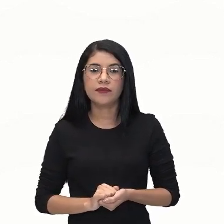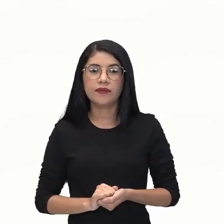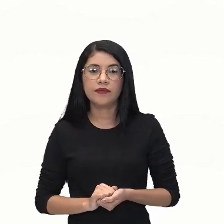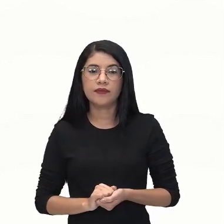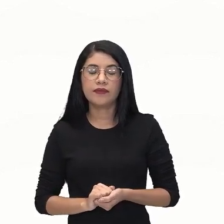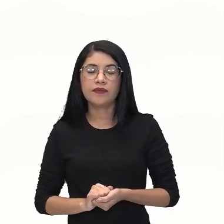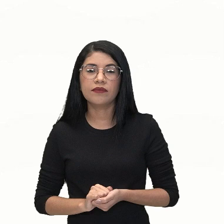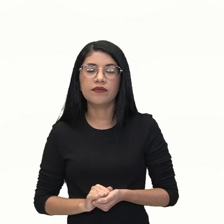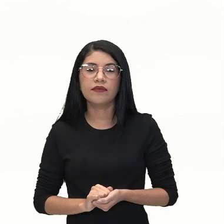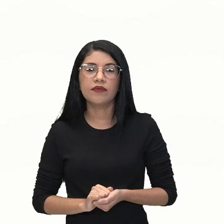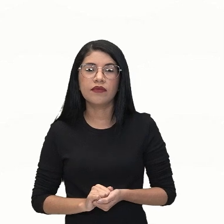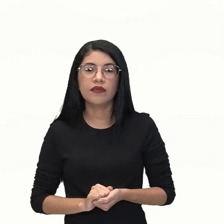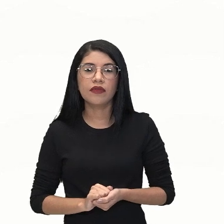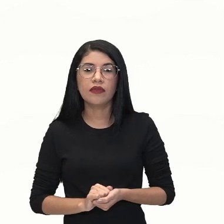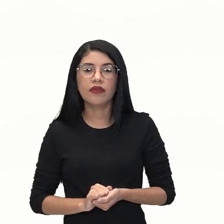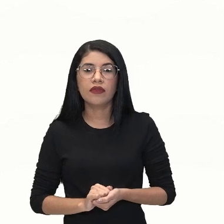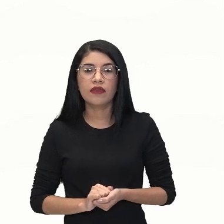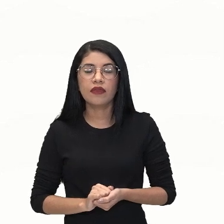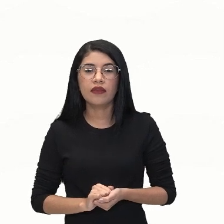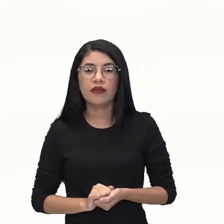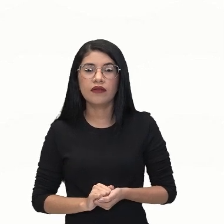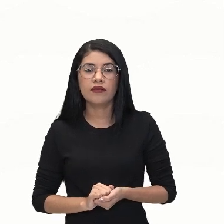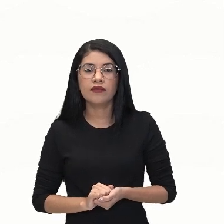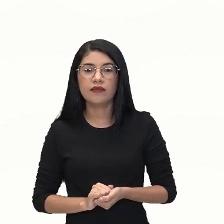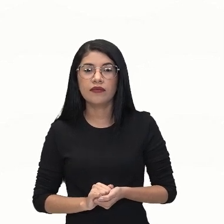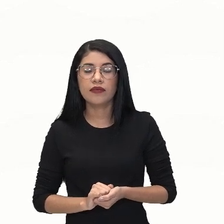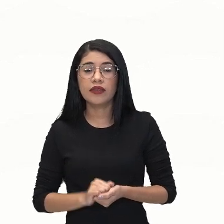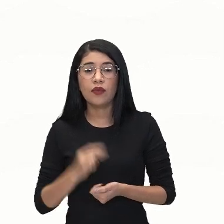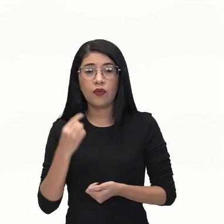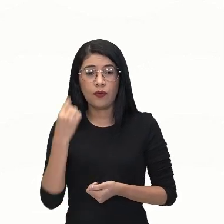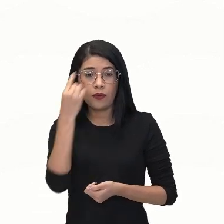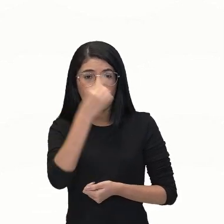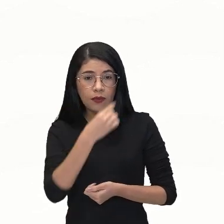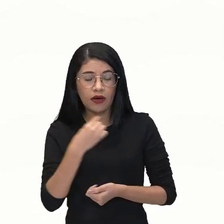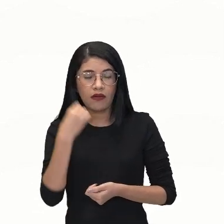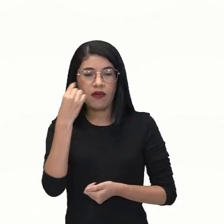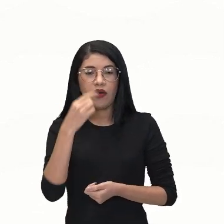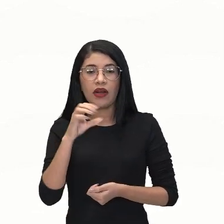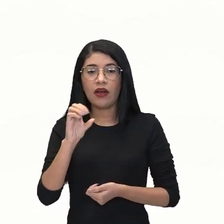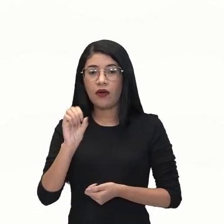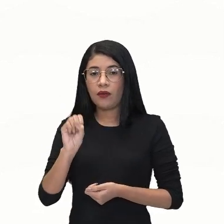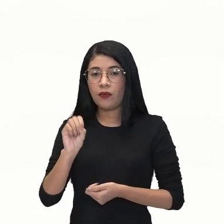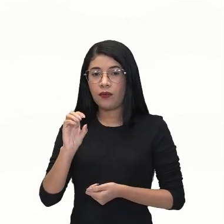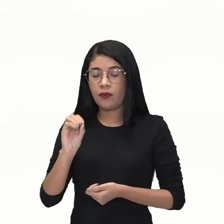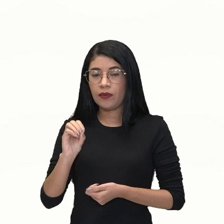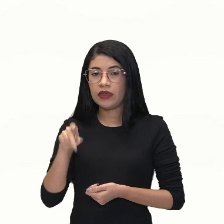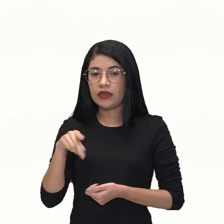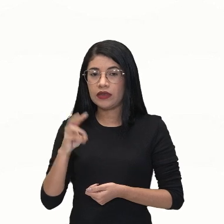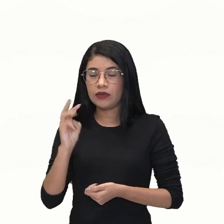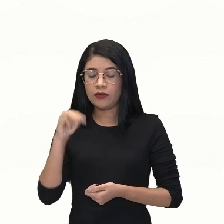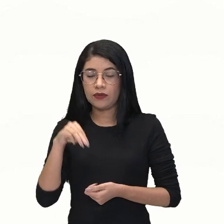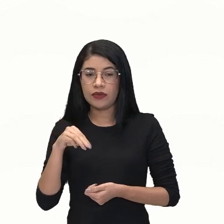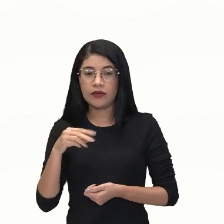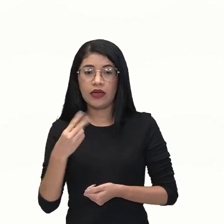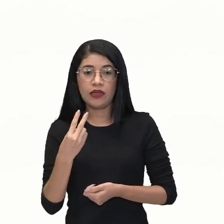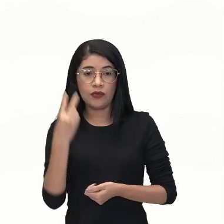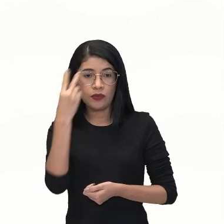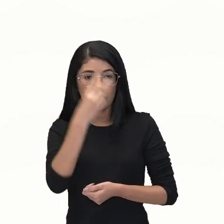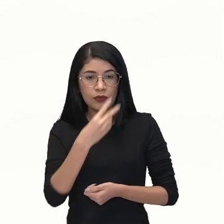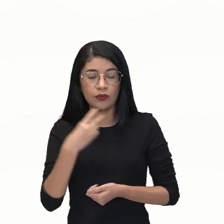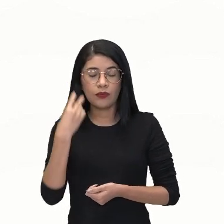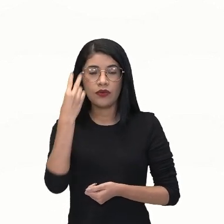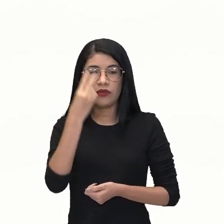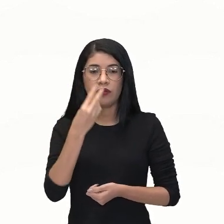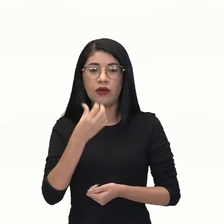A cada hora, ele vai percorrer 80 quilômetros. Depois de 2 horas, ele vai